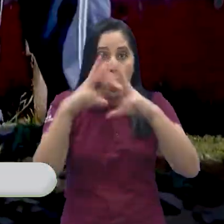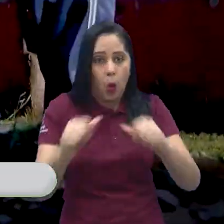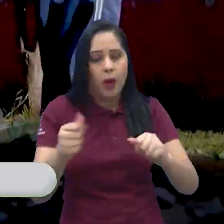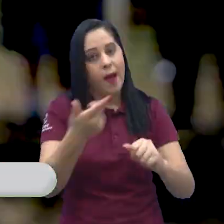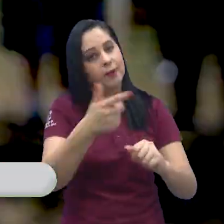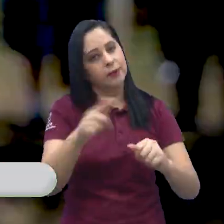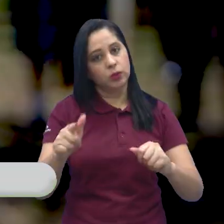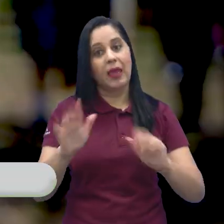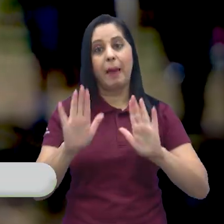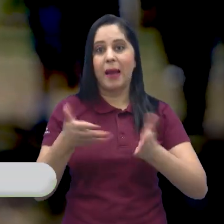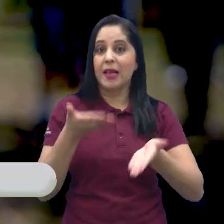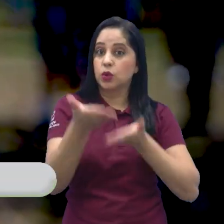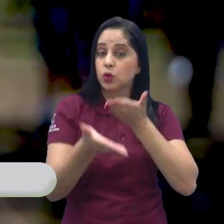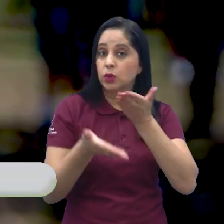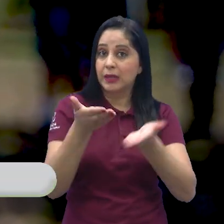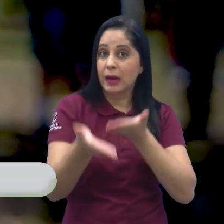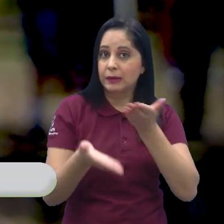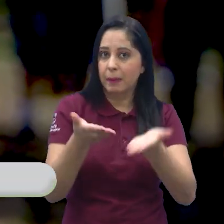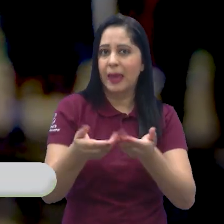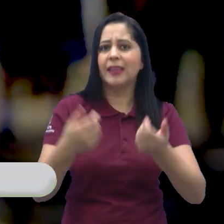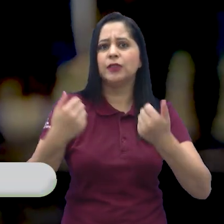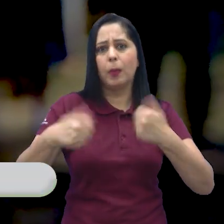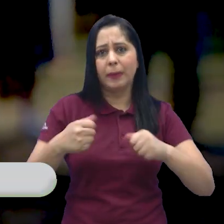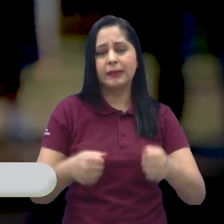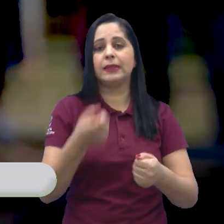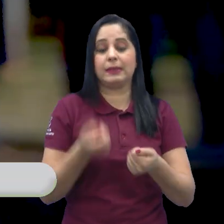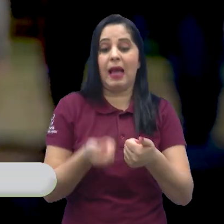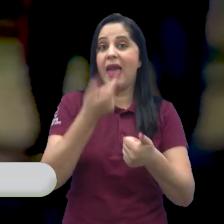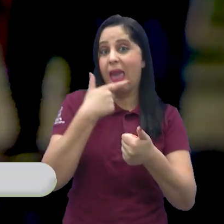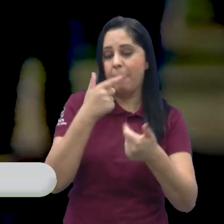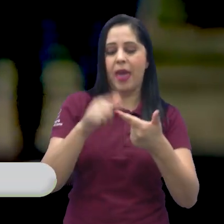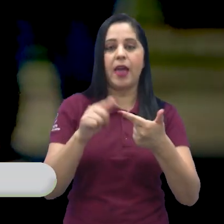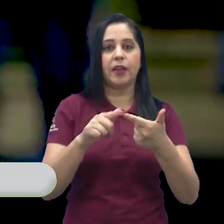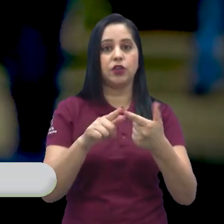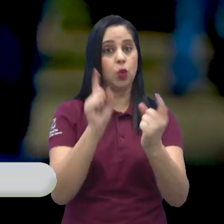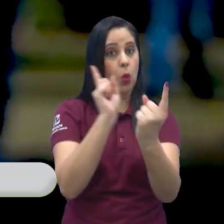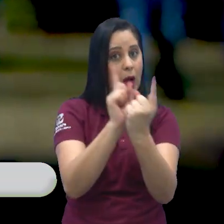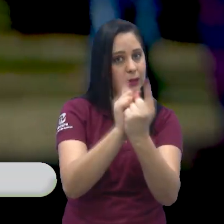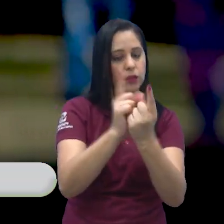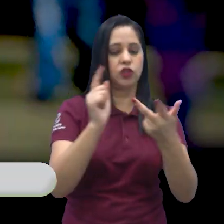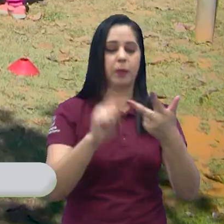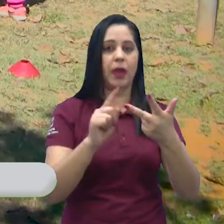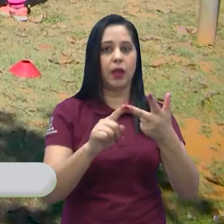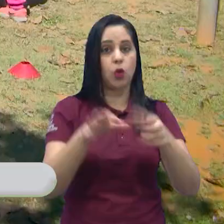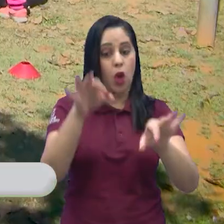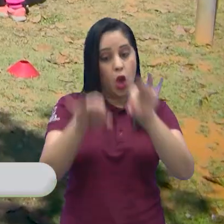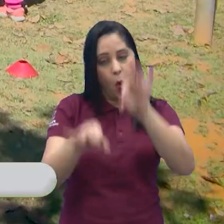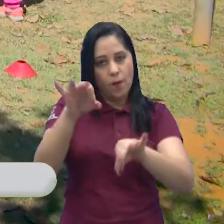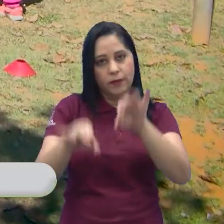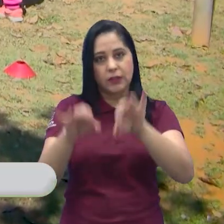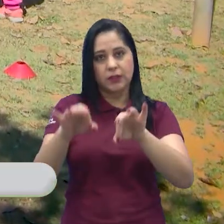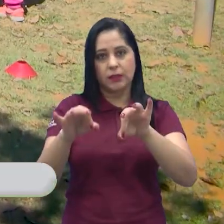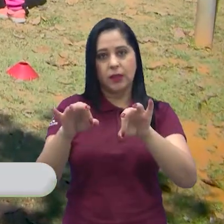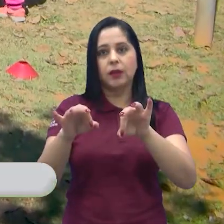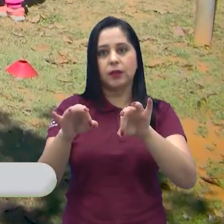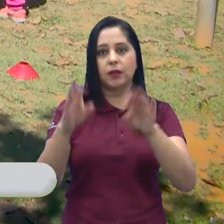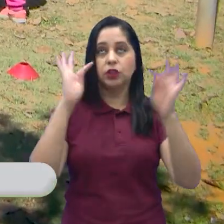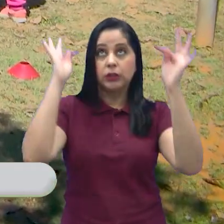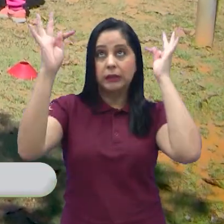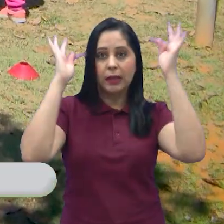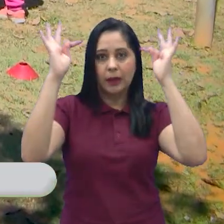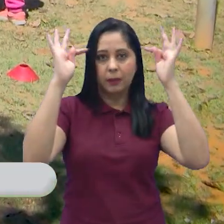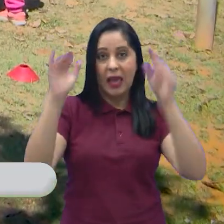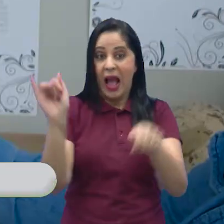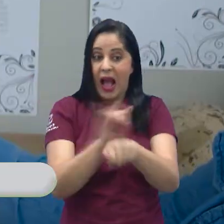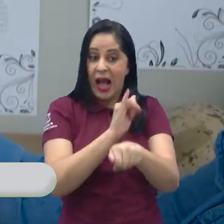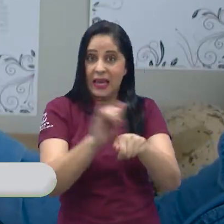exige uma abordagem multidisciplinar com medicamentos, consultas individuais e oficinas terapêuticas. Essa estratégia é adotada nas